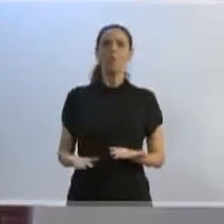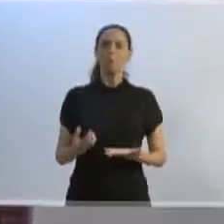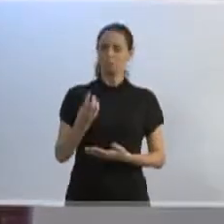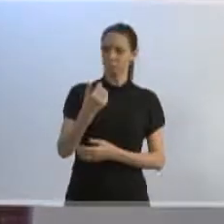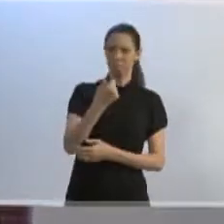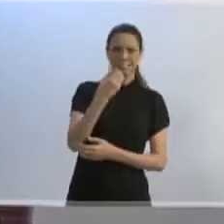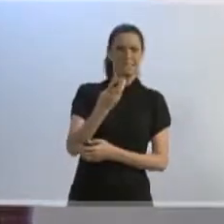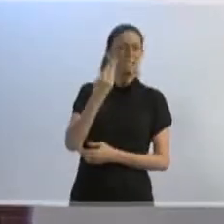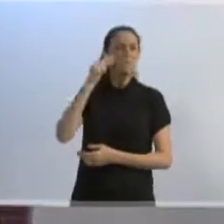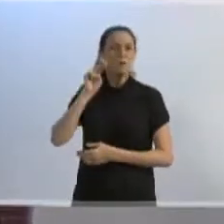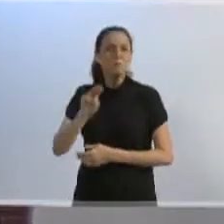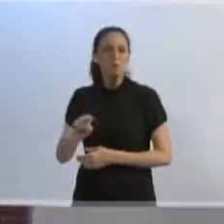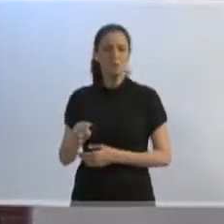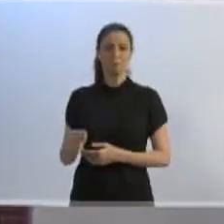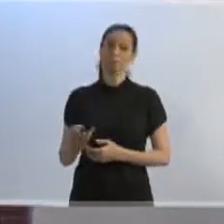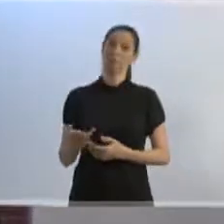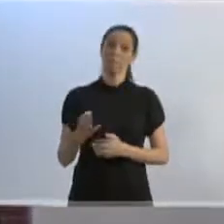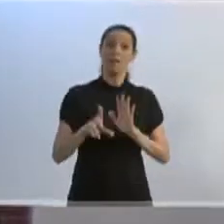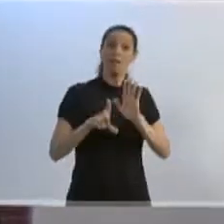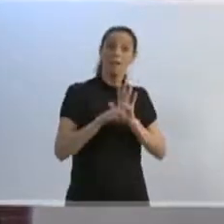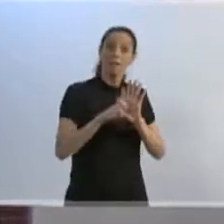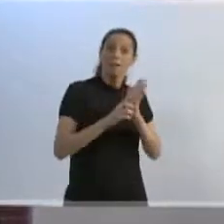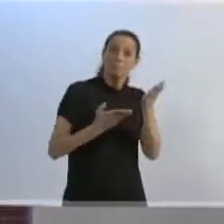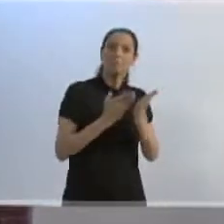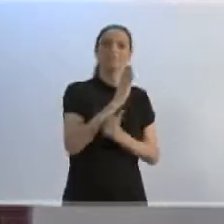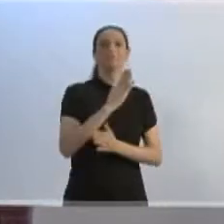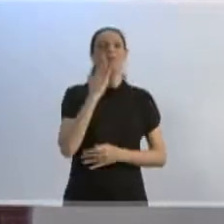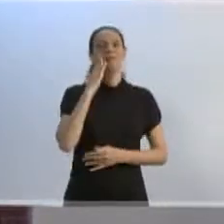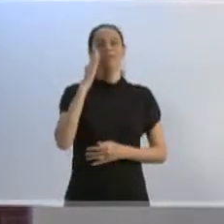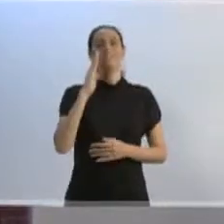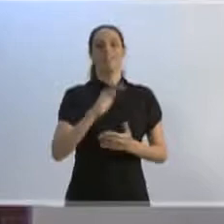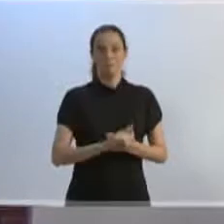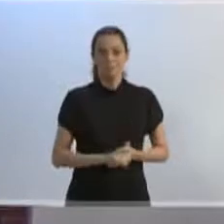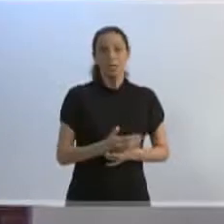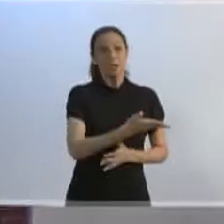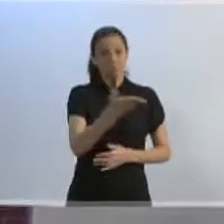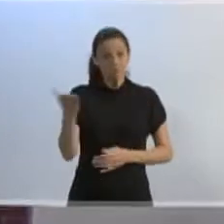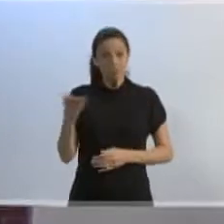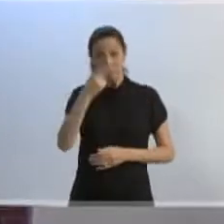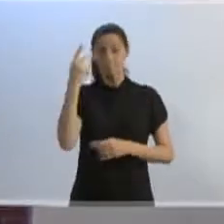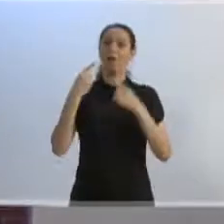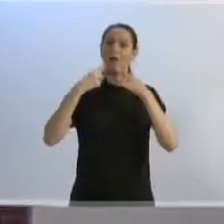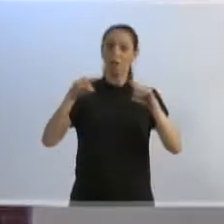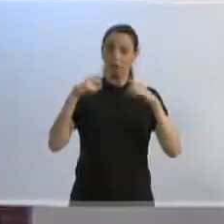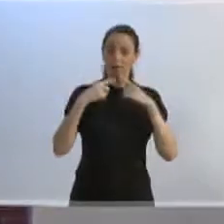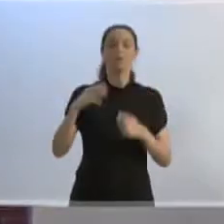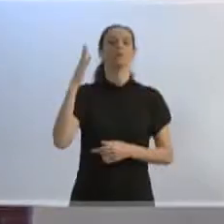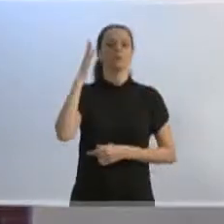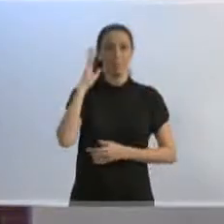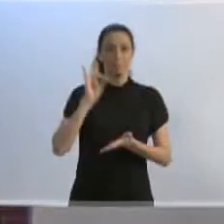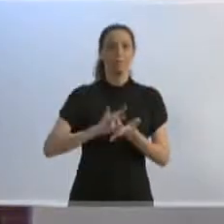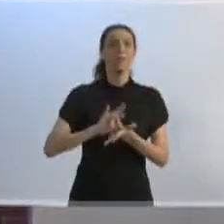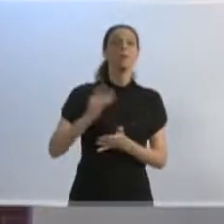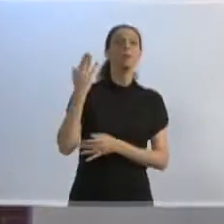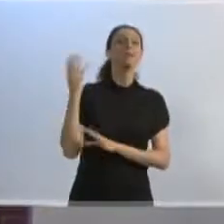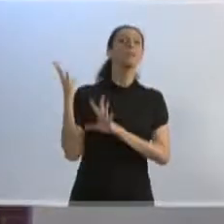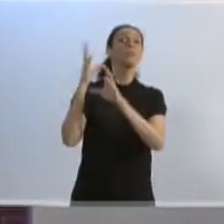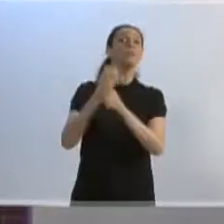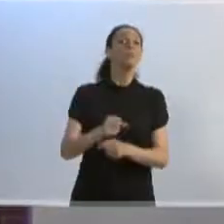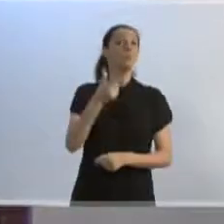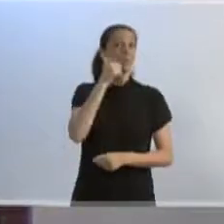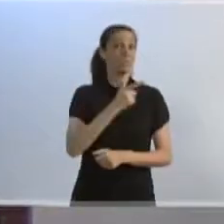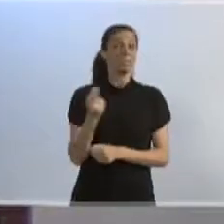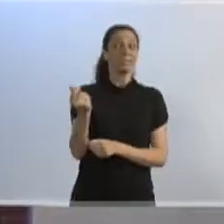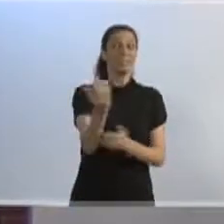milhões... Graças a esta lei que passou por esta casa, os senhores que estão aí reclamando sabem quanto foi arrecadado de multa. E ainda tem